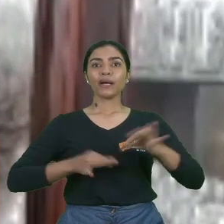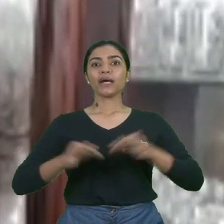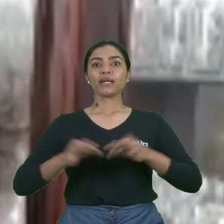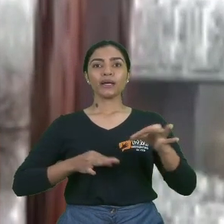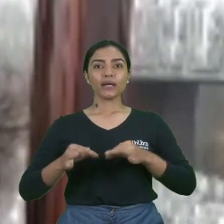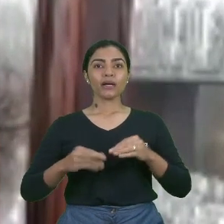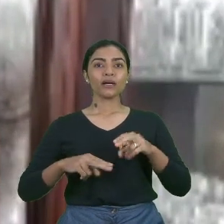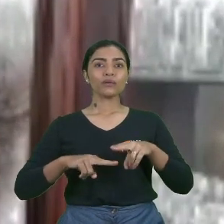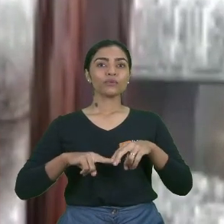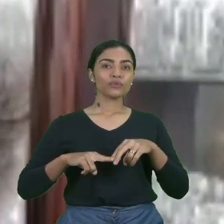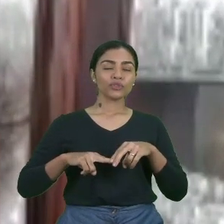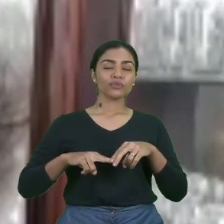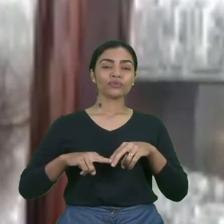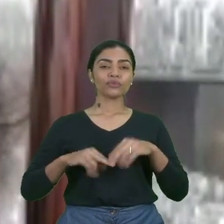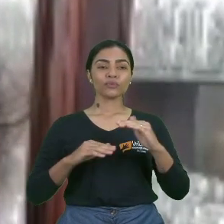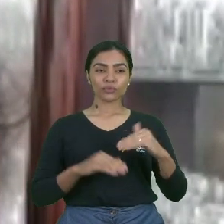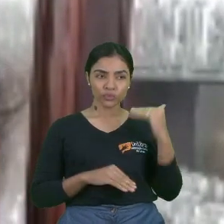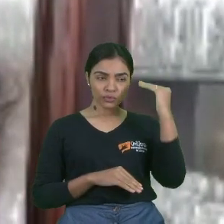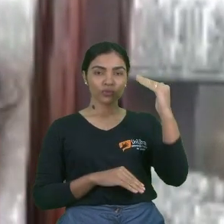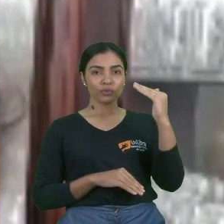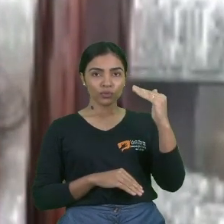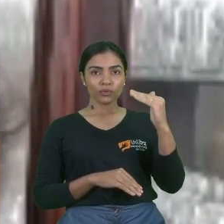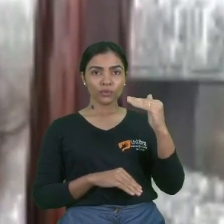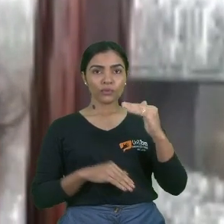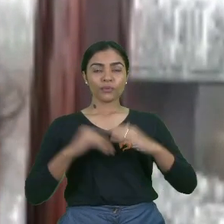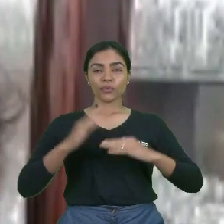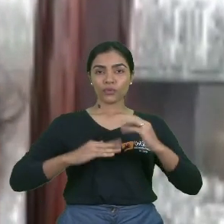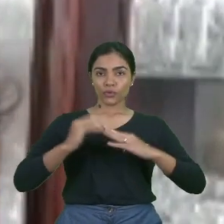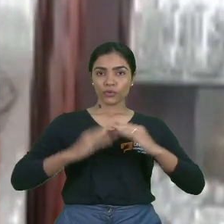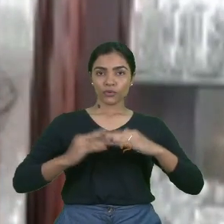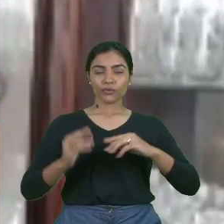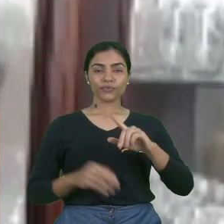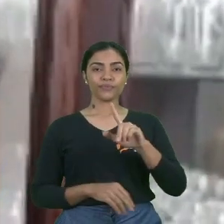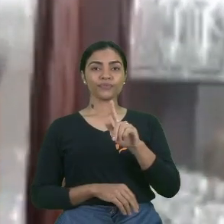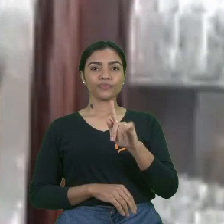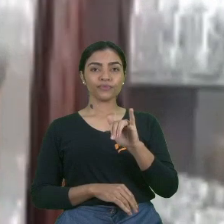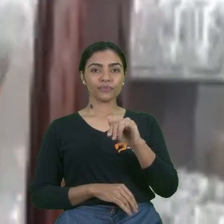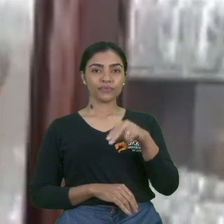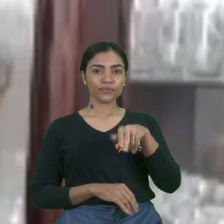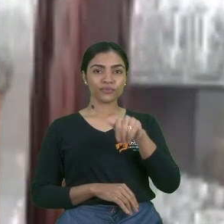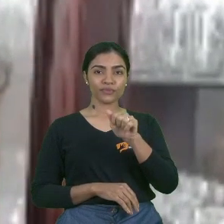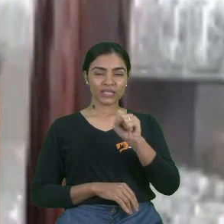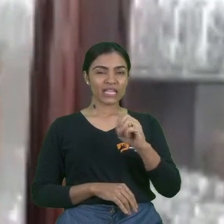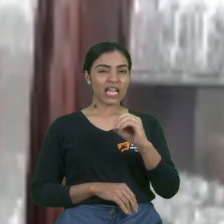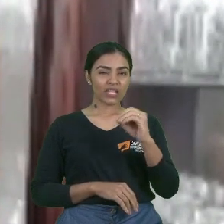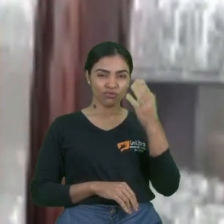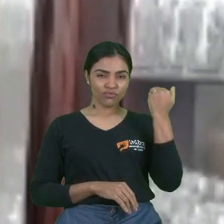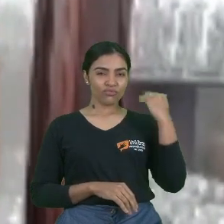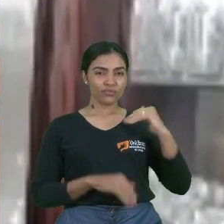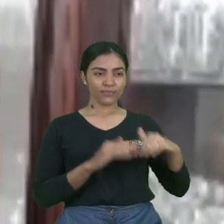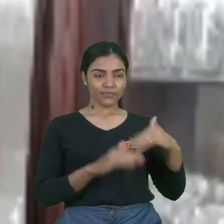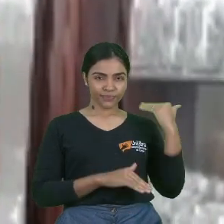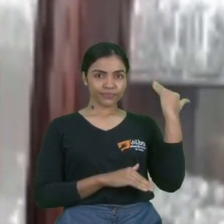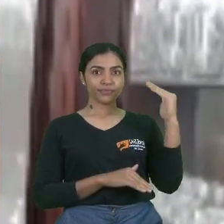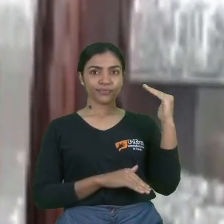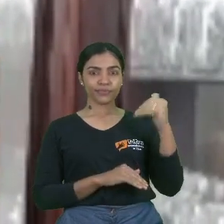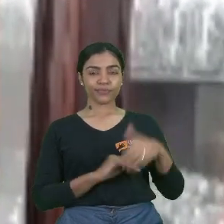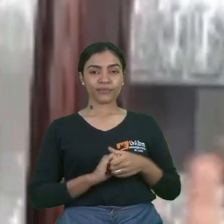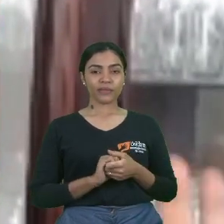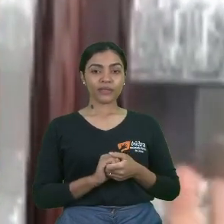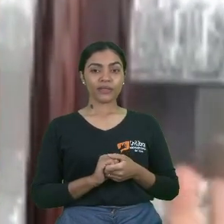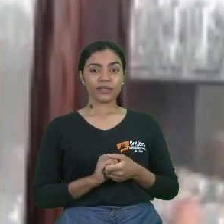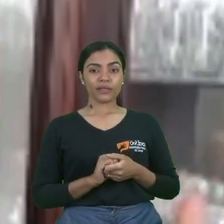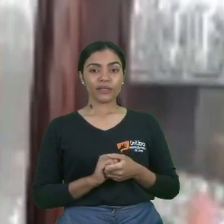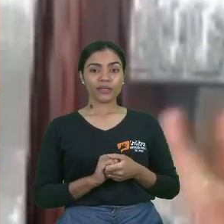ginásio não apenas estou falando que eu perdi o inverno bem jipe prazer e vocação São Paulo